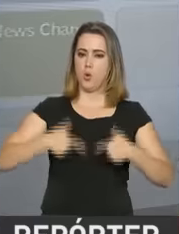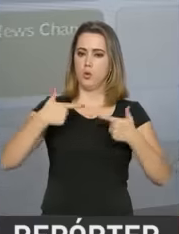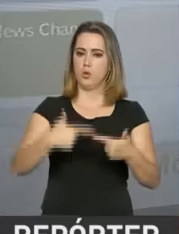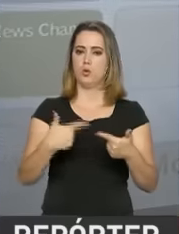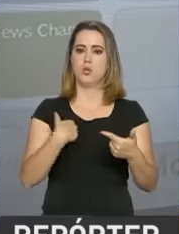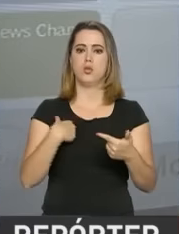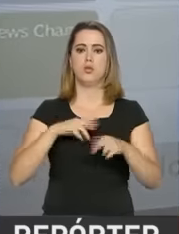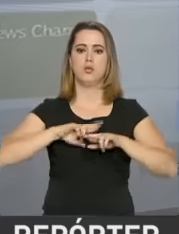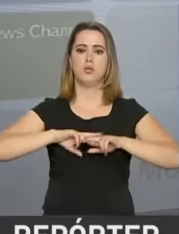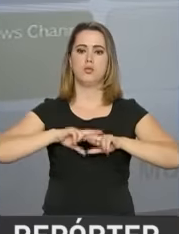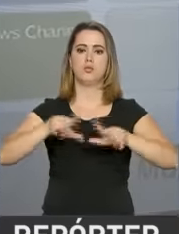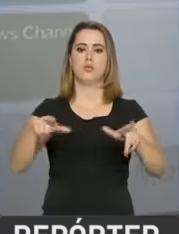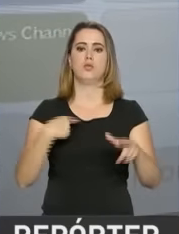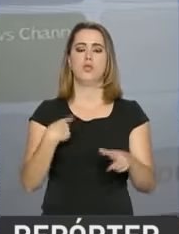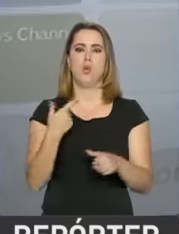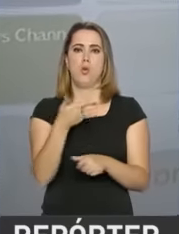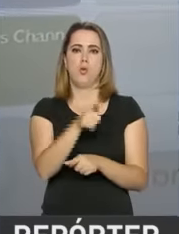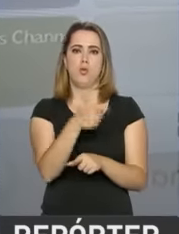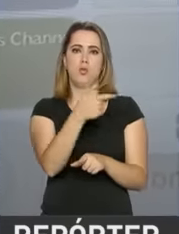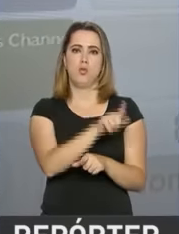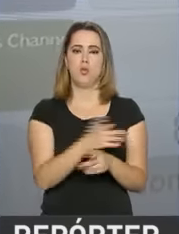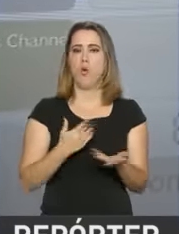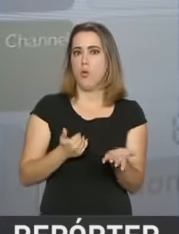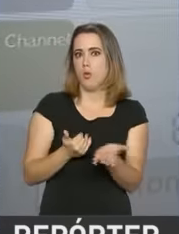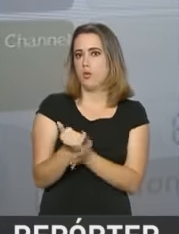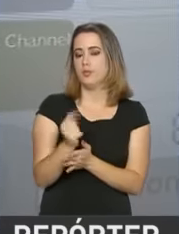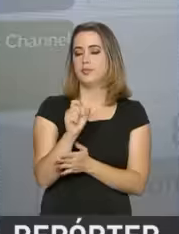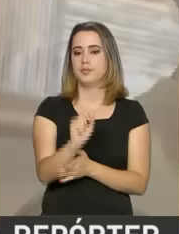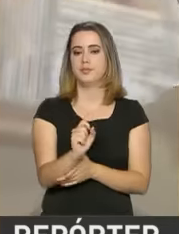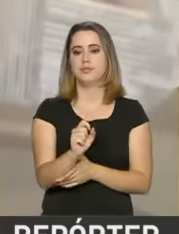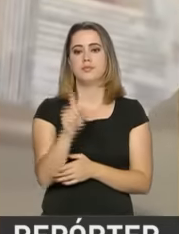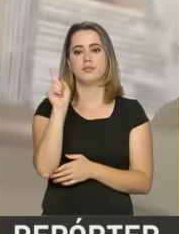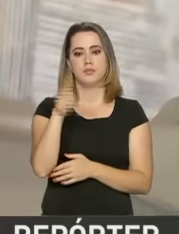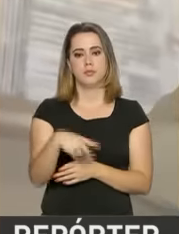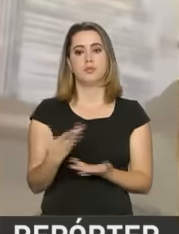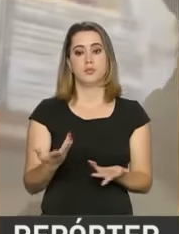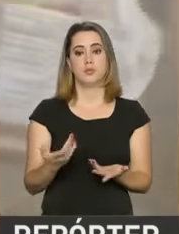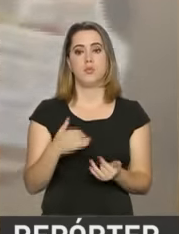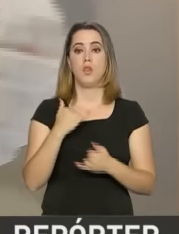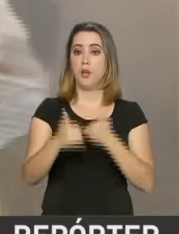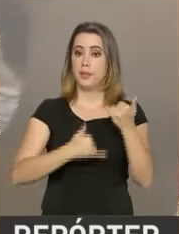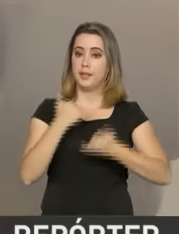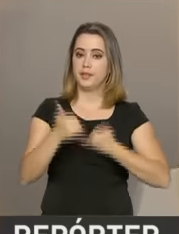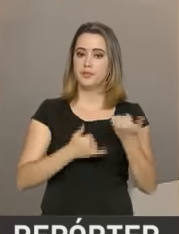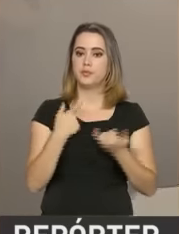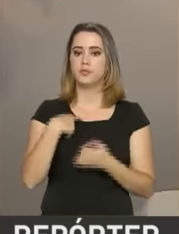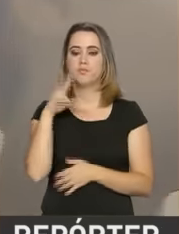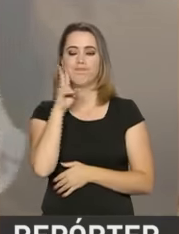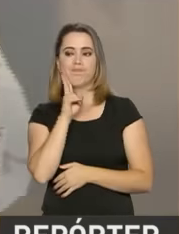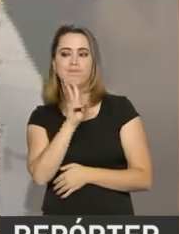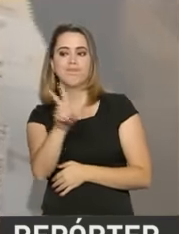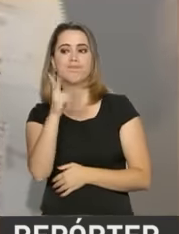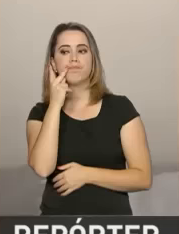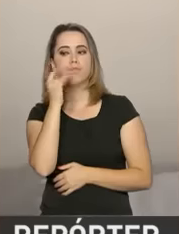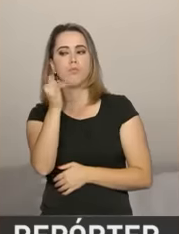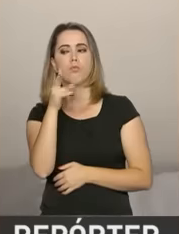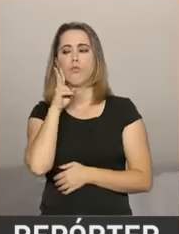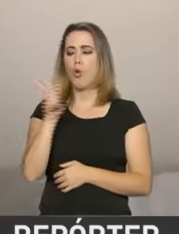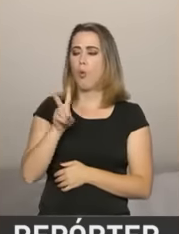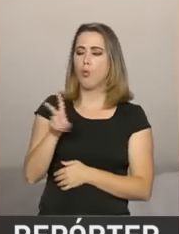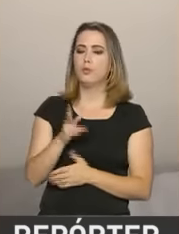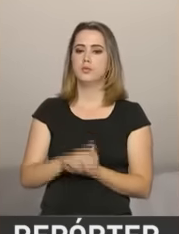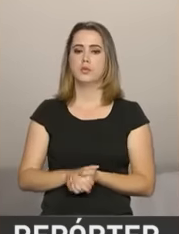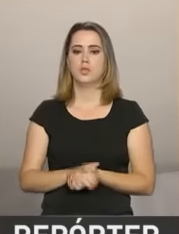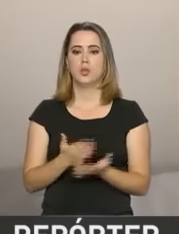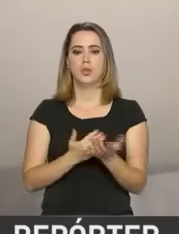Prison Life, aquele outro inicialmente, A brincadeira da criança é acompanhada de perto pelo pai. A